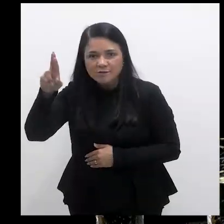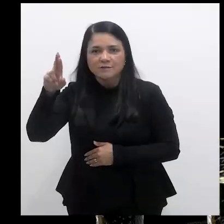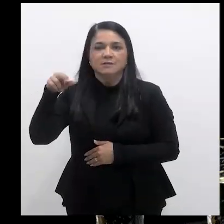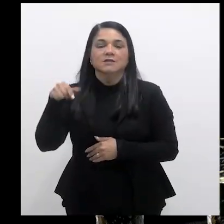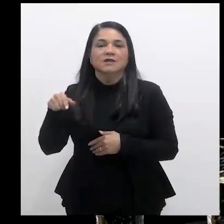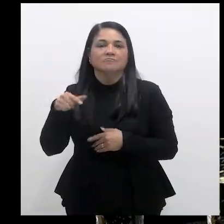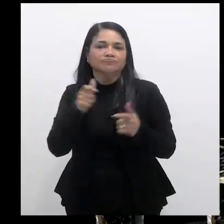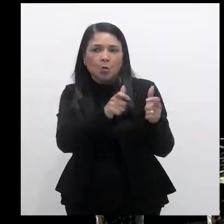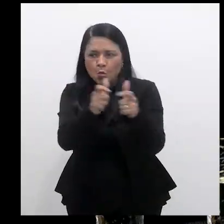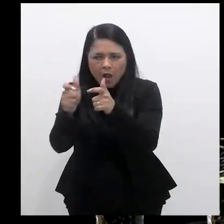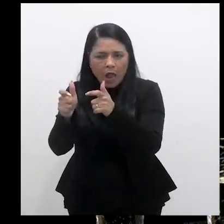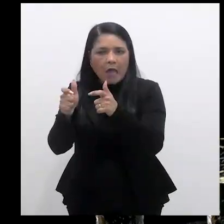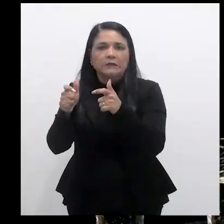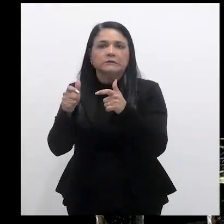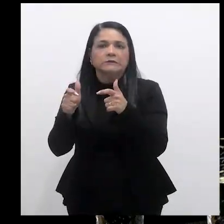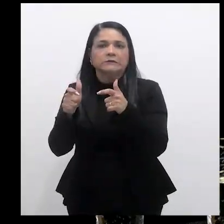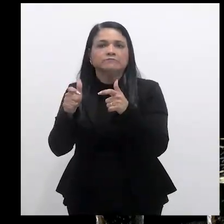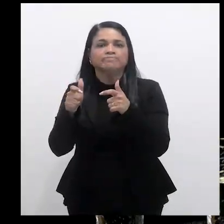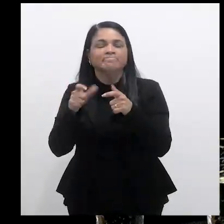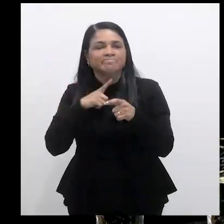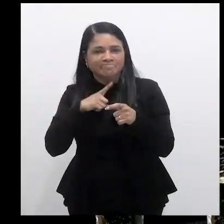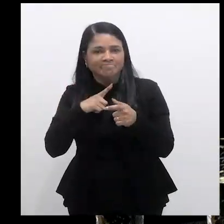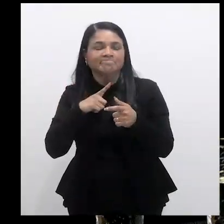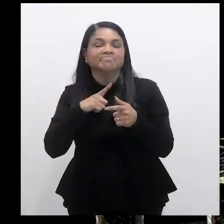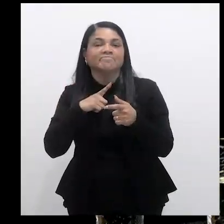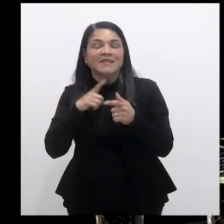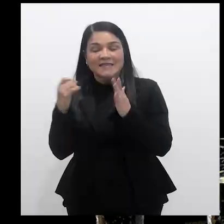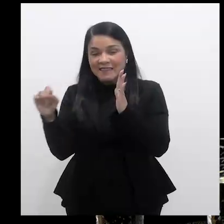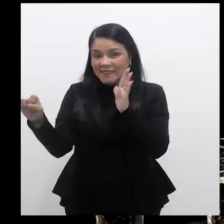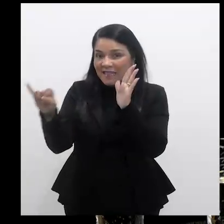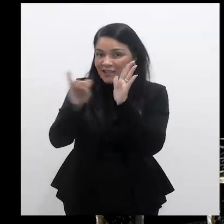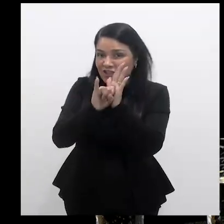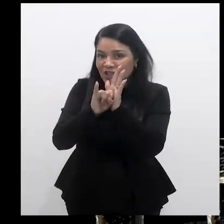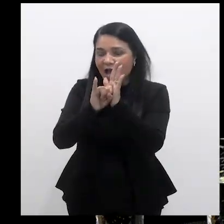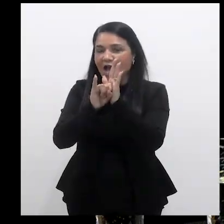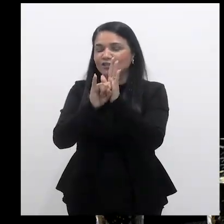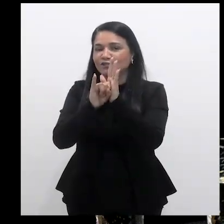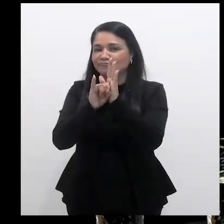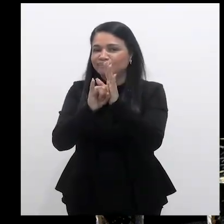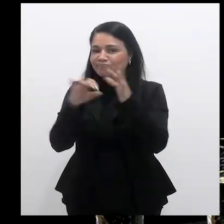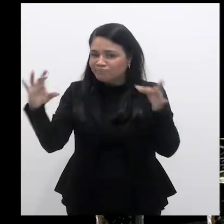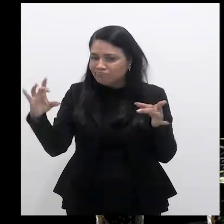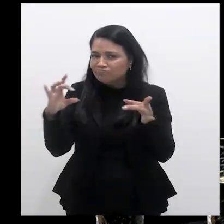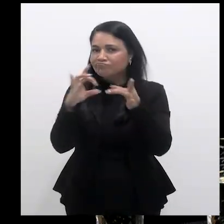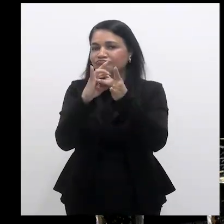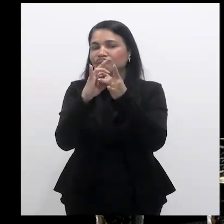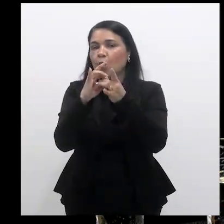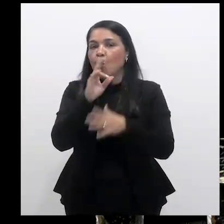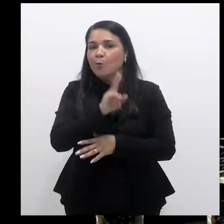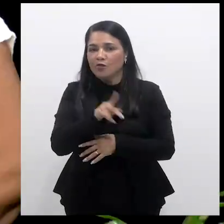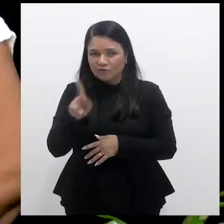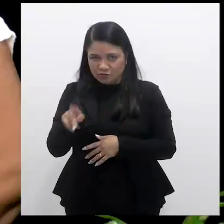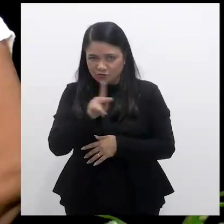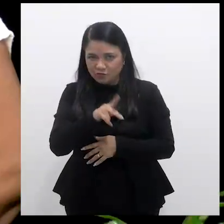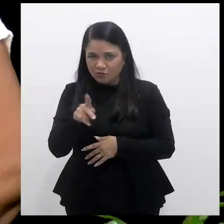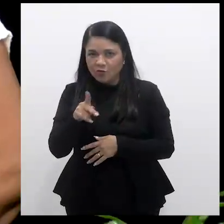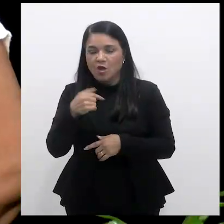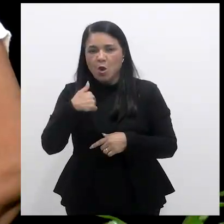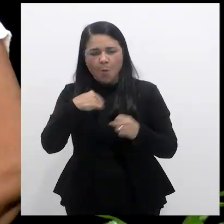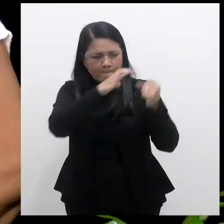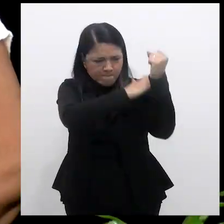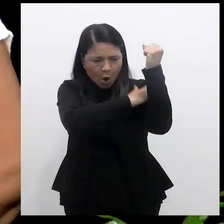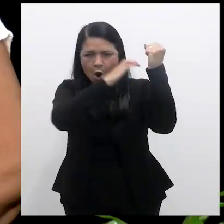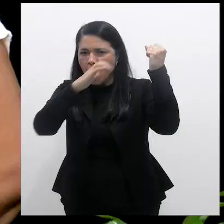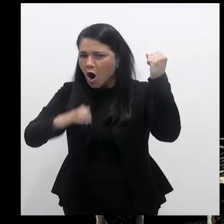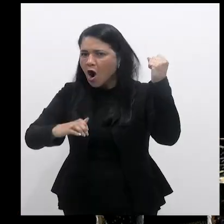outros locais, isso daí realmente cria uma identidade ali, aquela questão do eu posso, né? Então,